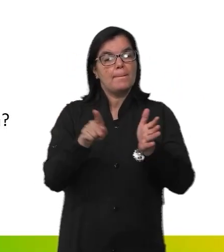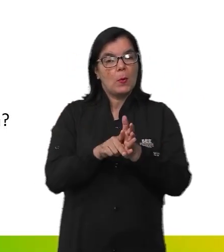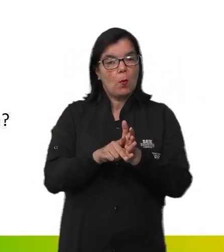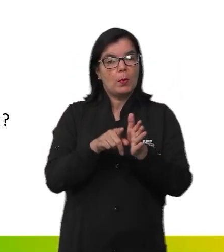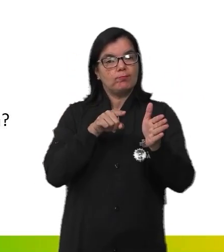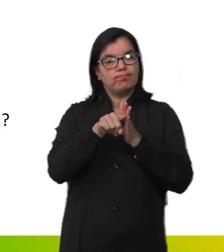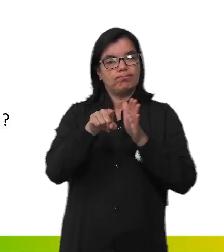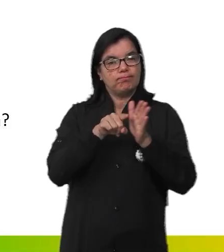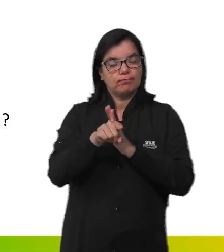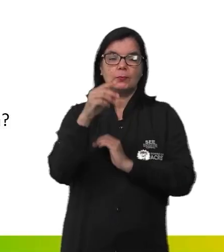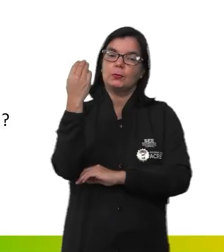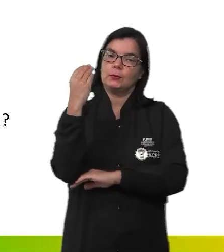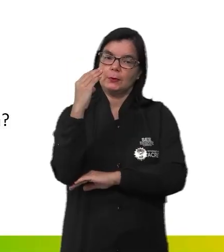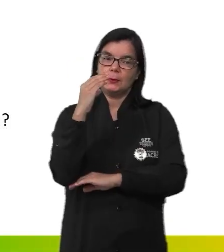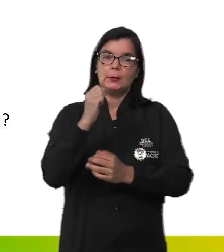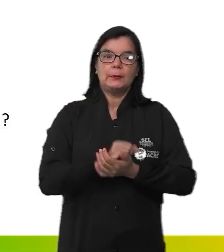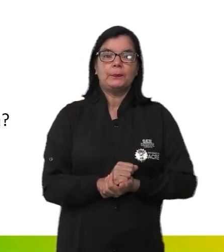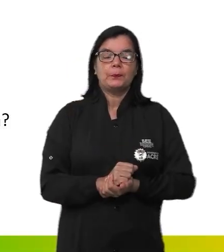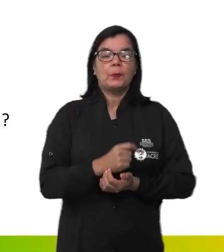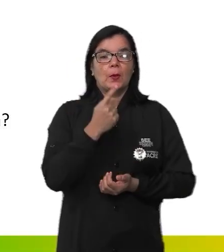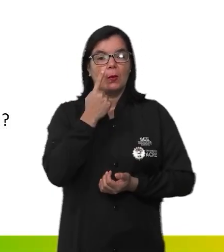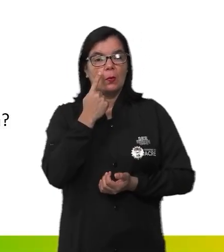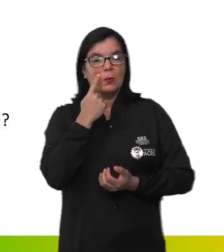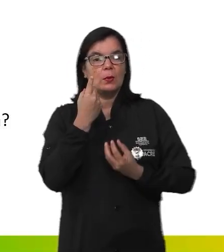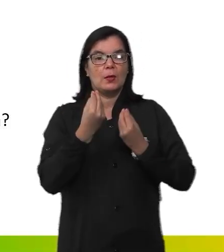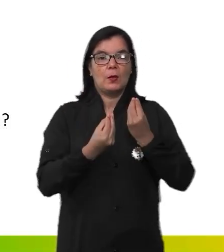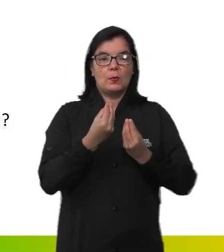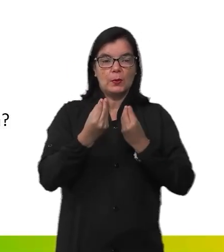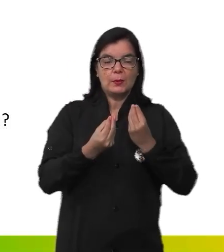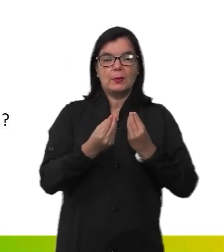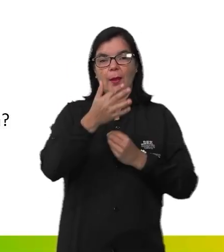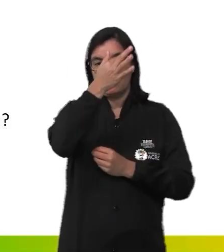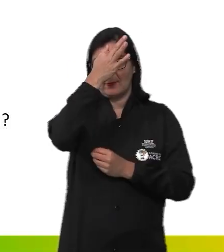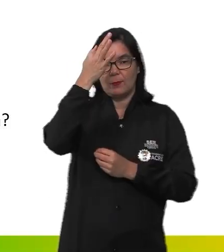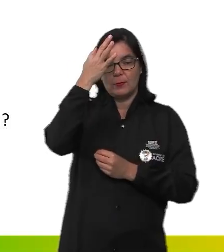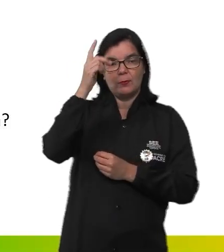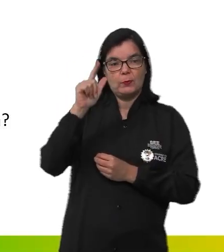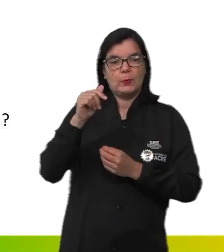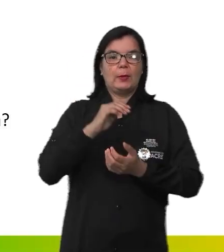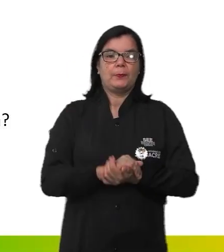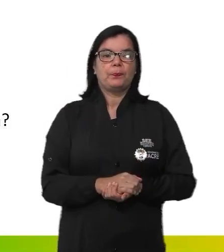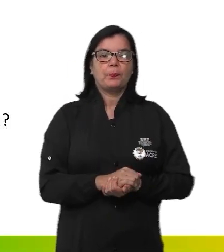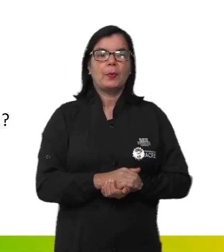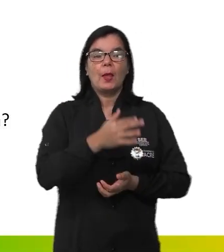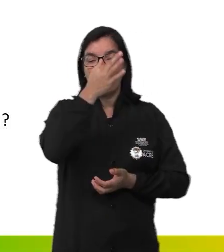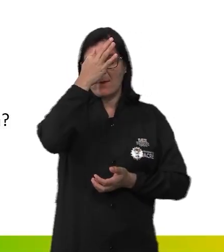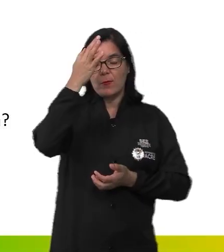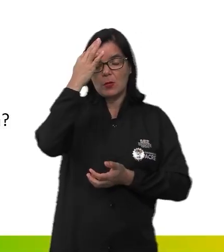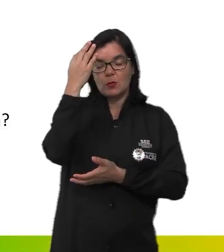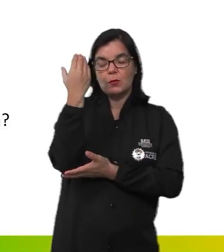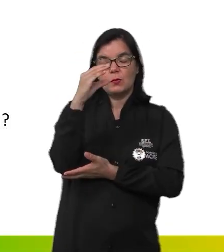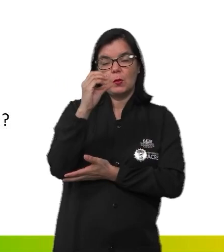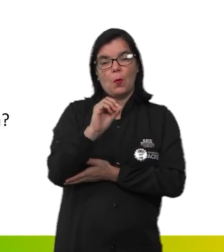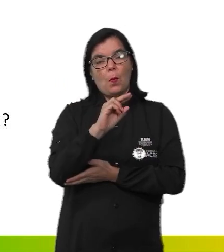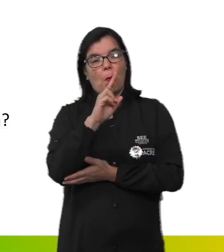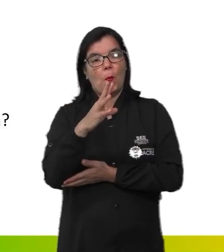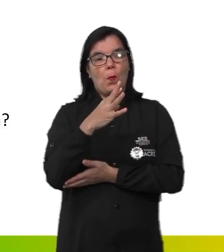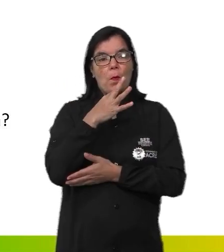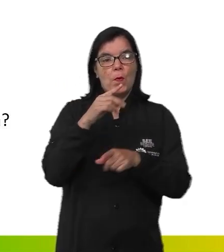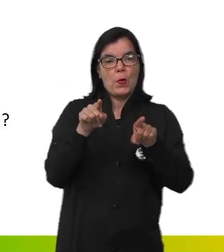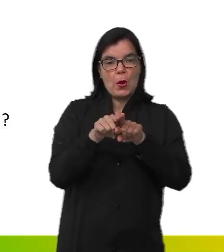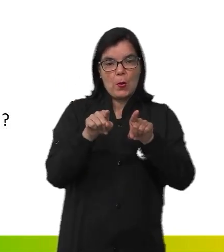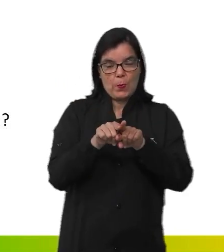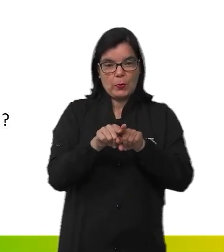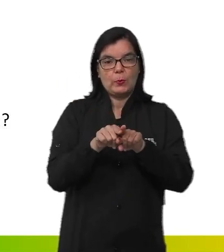ciência. Então, tá aqui, né, o que fala do que a filosofia é. Ó, a filosofia da ciência, ou conhecida também